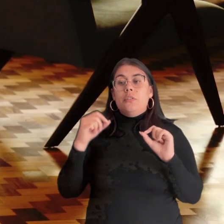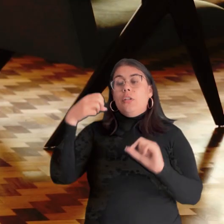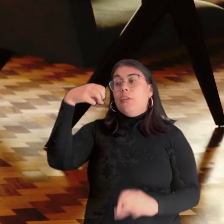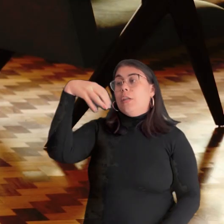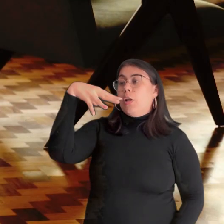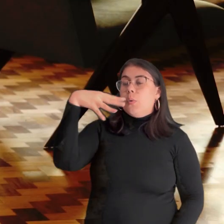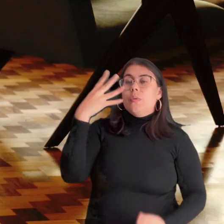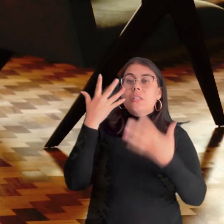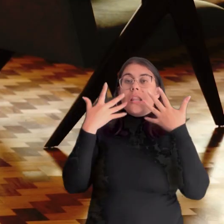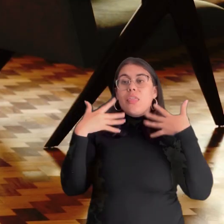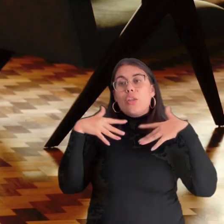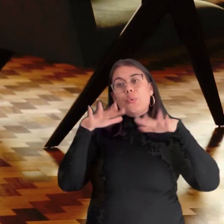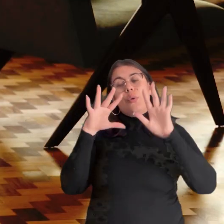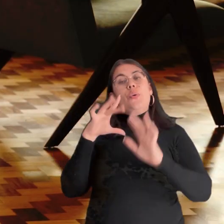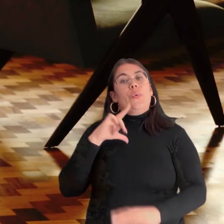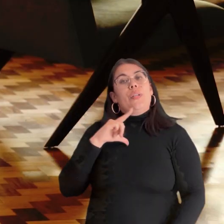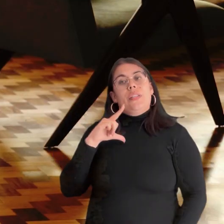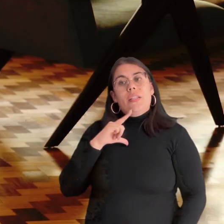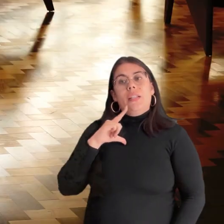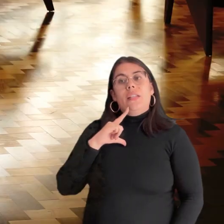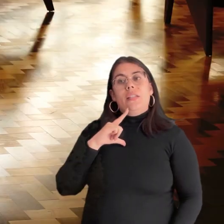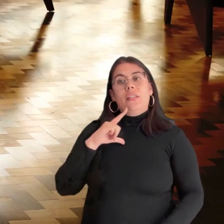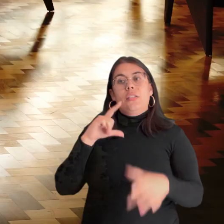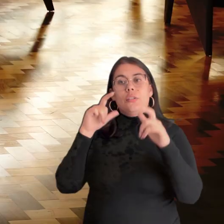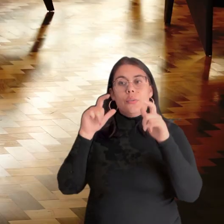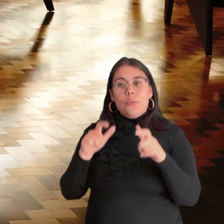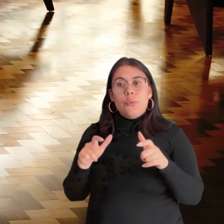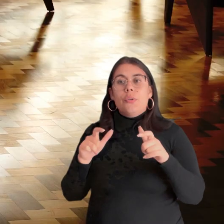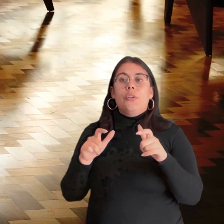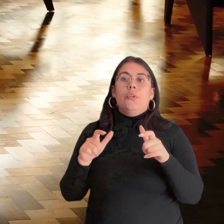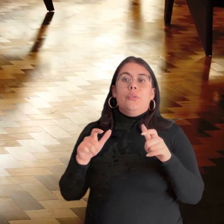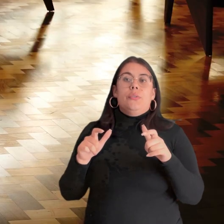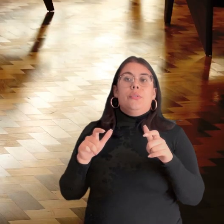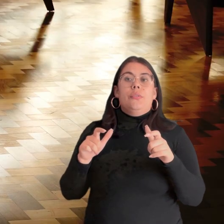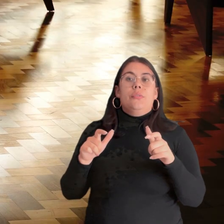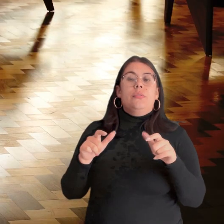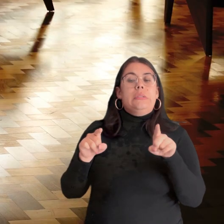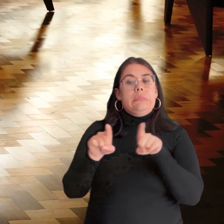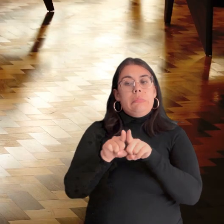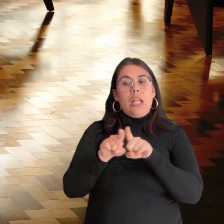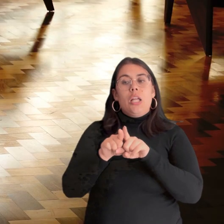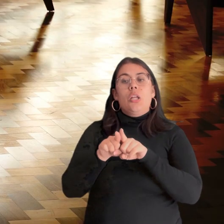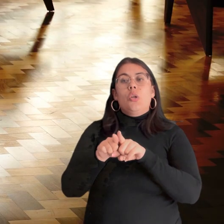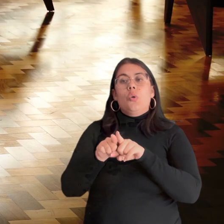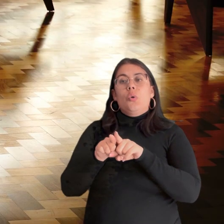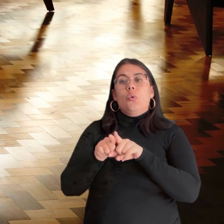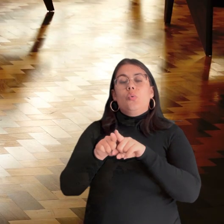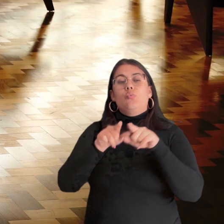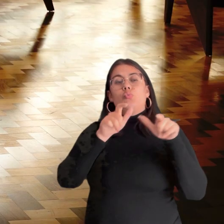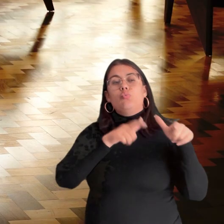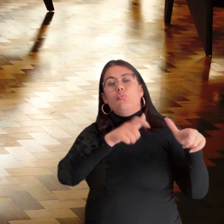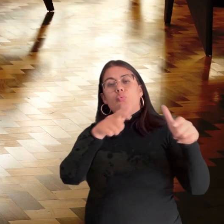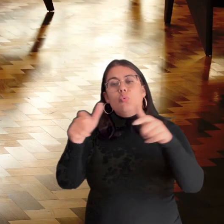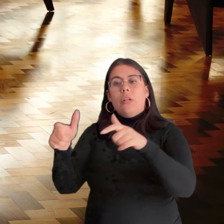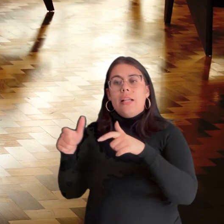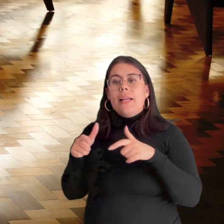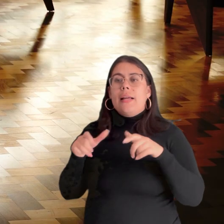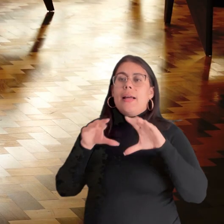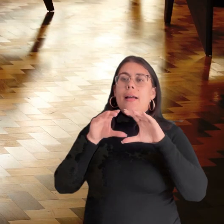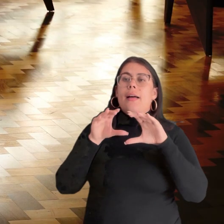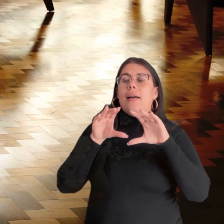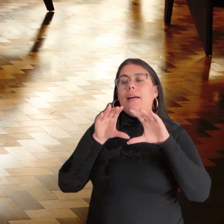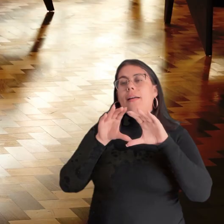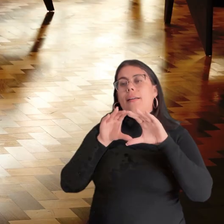Zé comentou, os pátios fazem com que a sala, a região dos quartos tenham uma